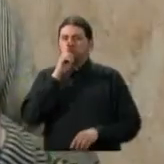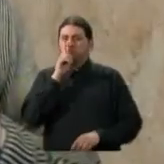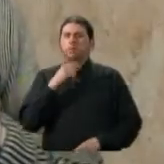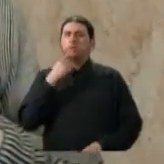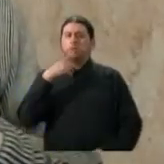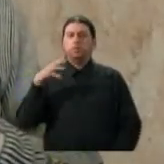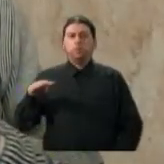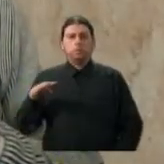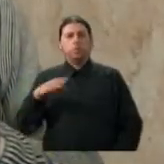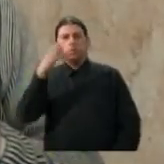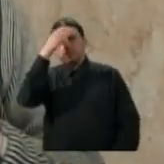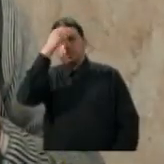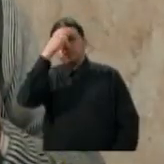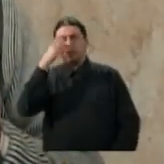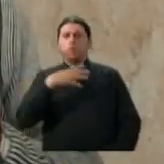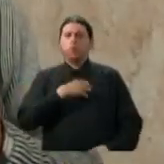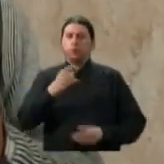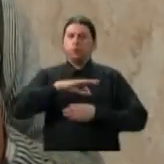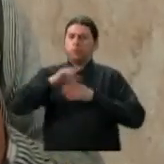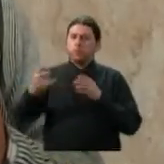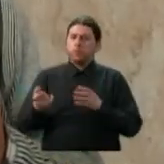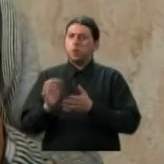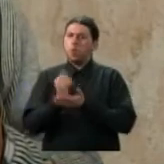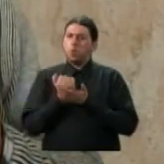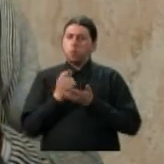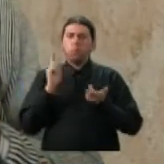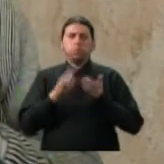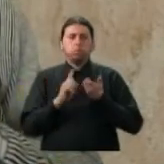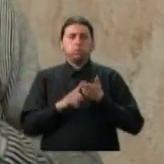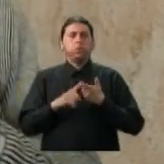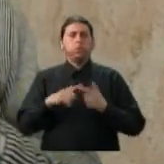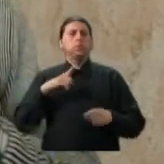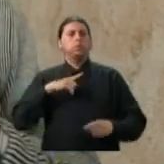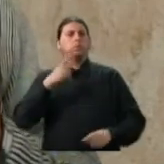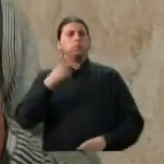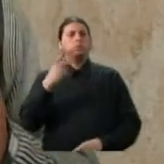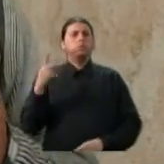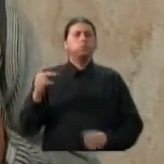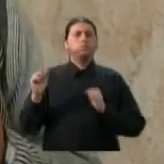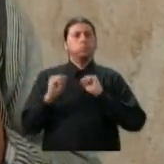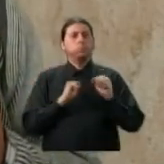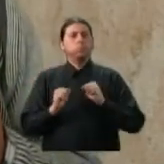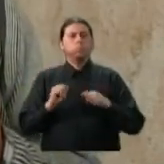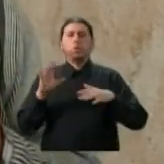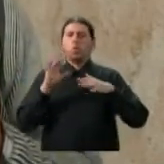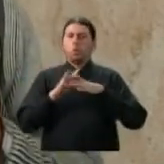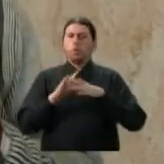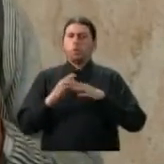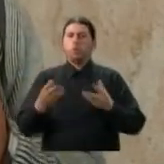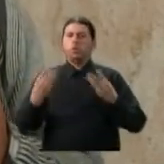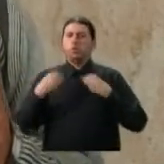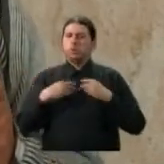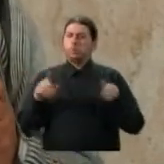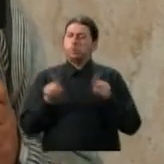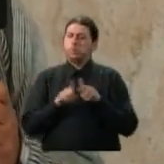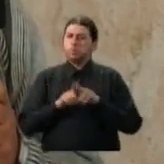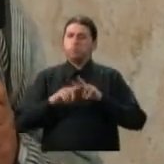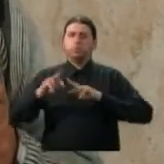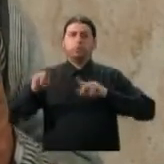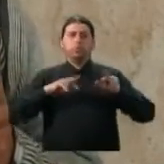né, que os seus filhos se protejam, né? Porque eles também, além de poder se contaminar, pode